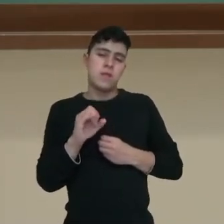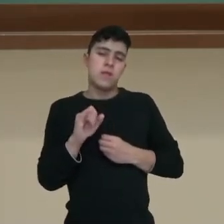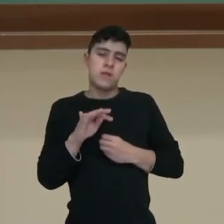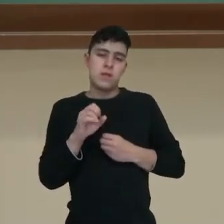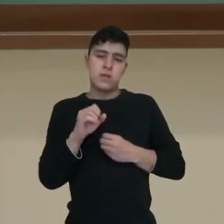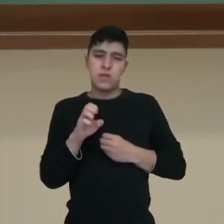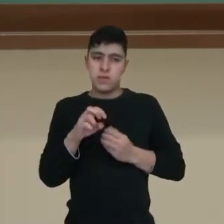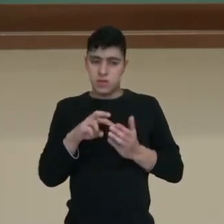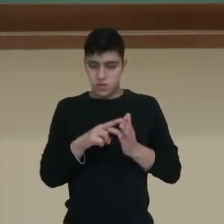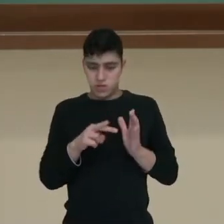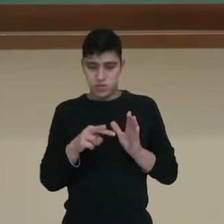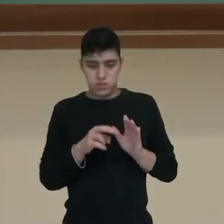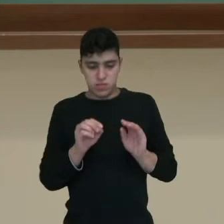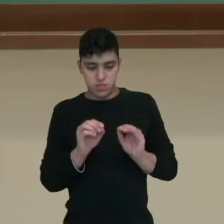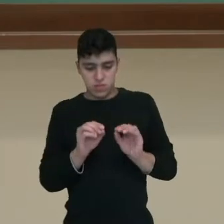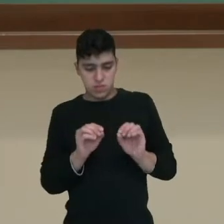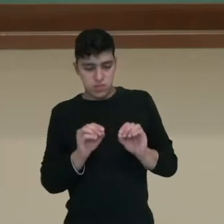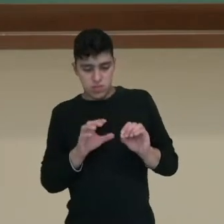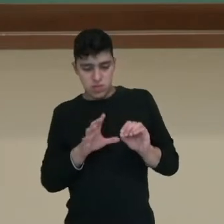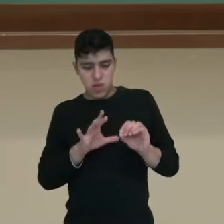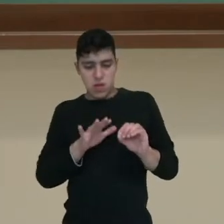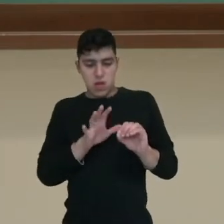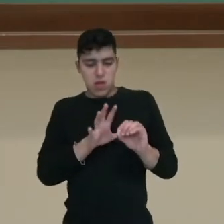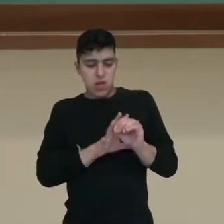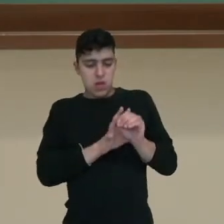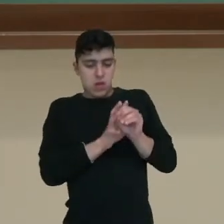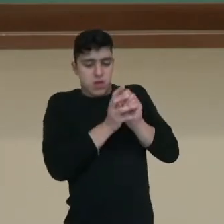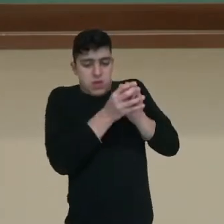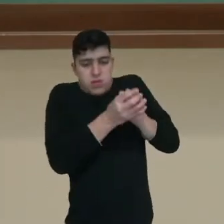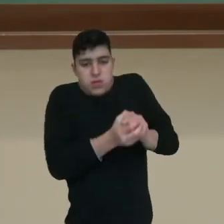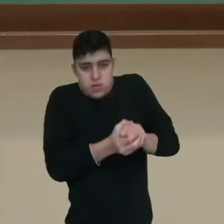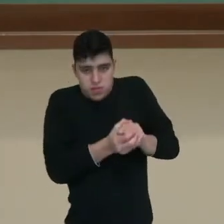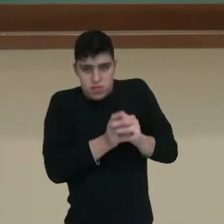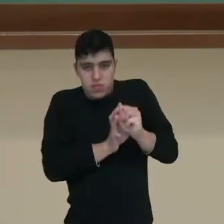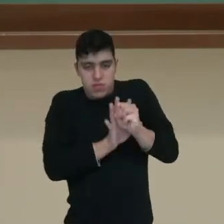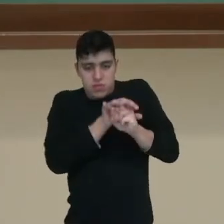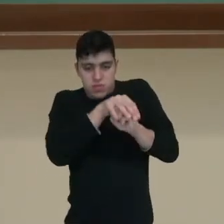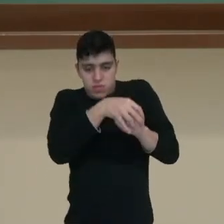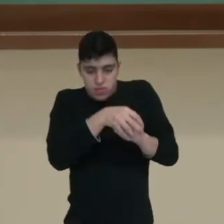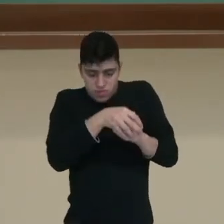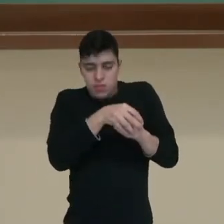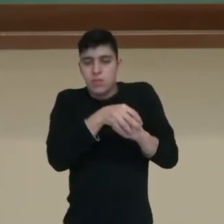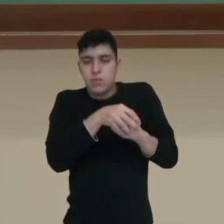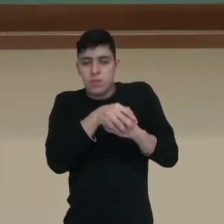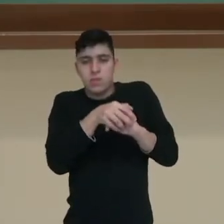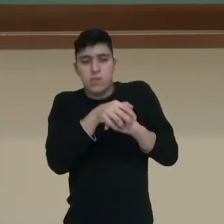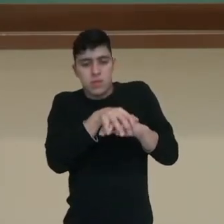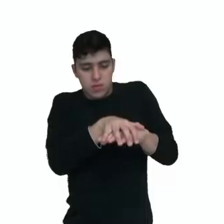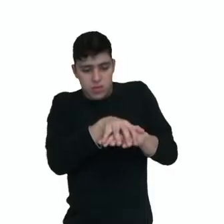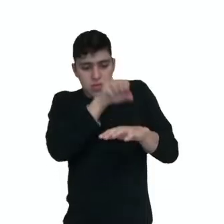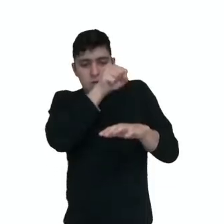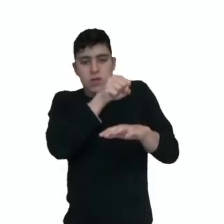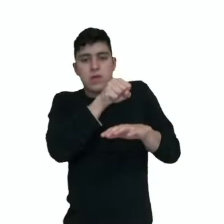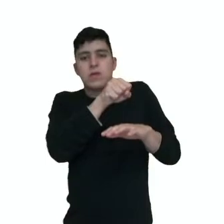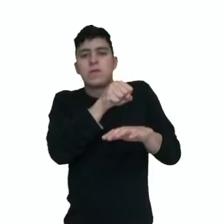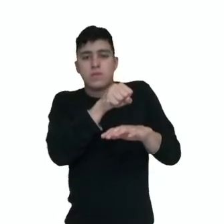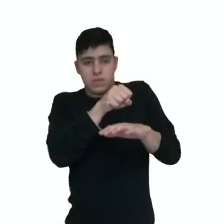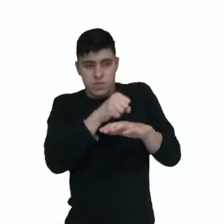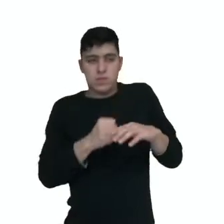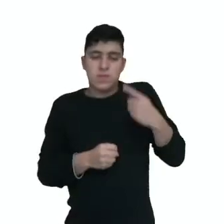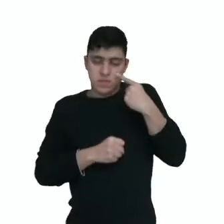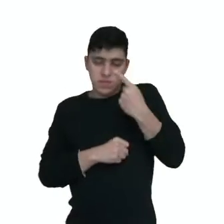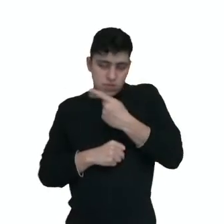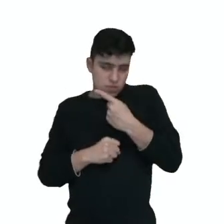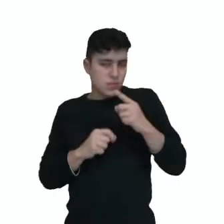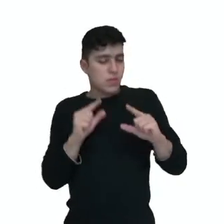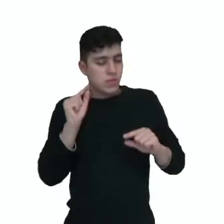engloba, o ser vivo engloba, né, outro, né, o seu alimento, para trazer para dentro, né, esse alimento.